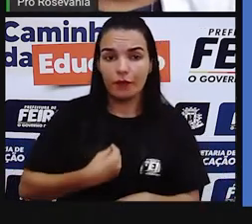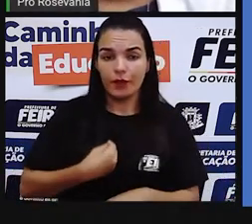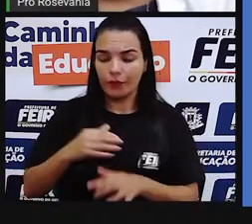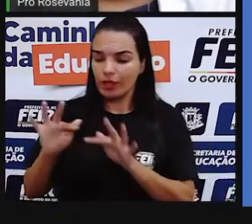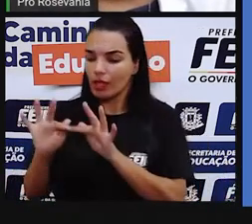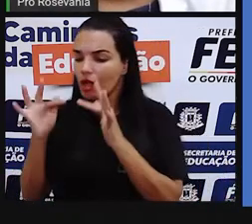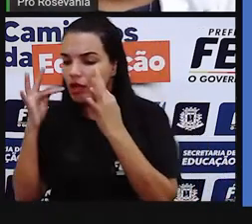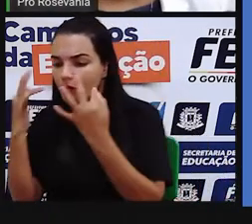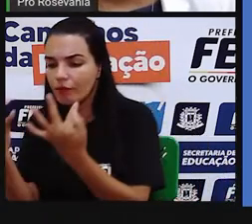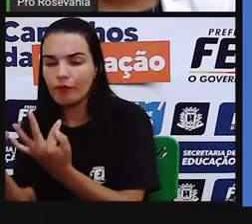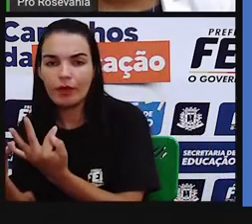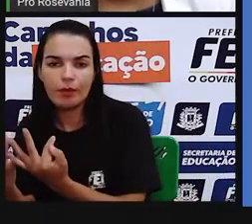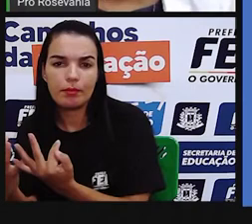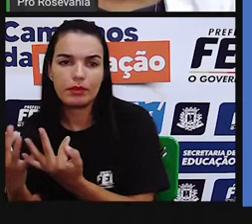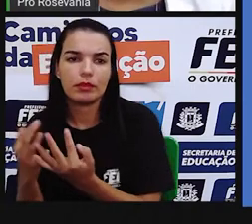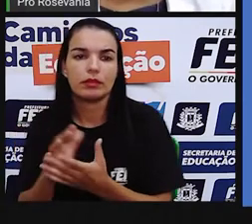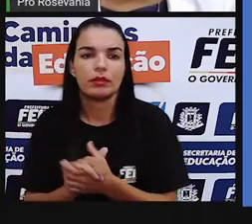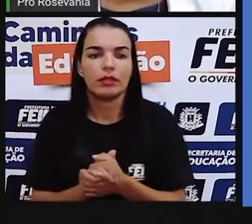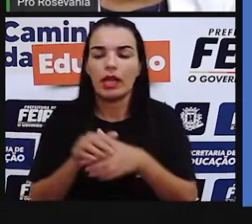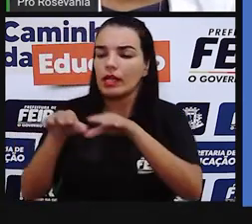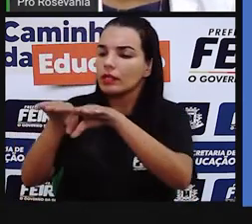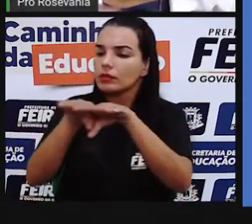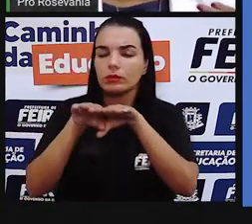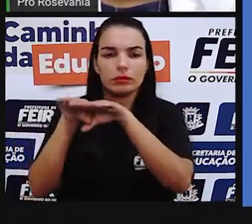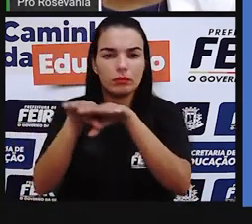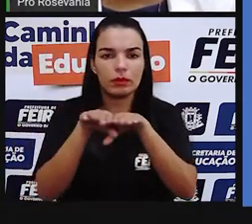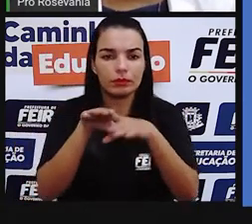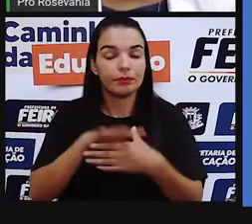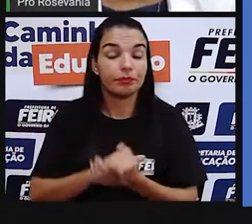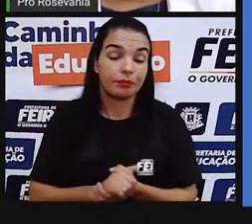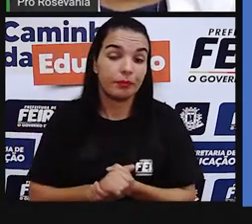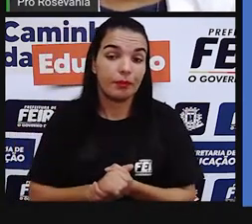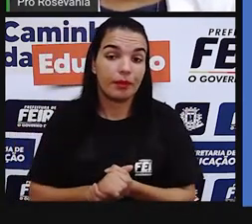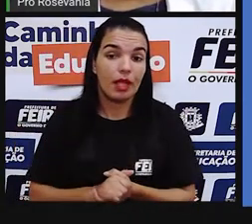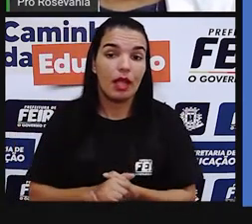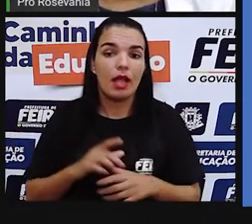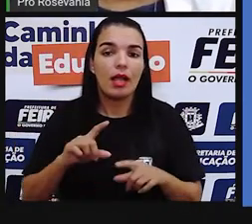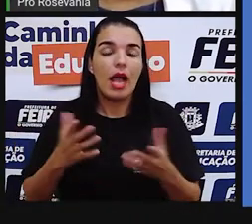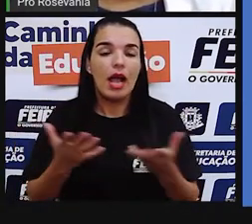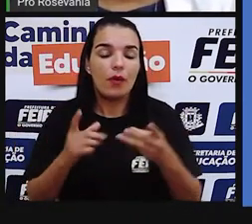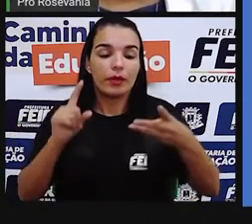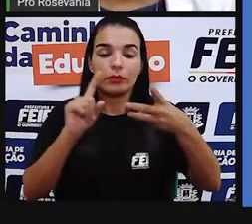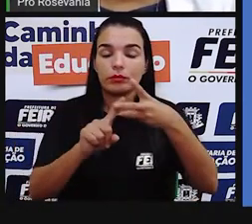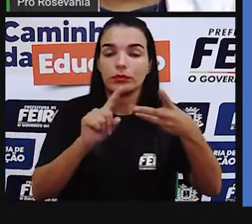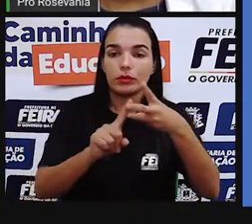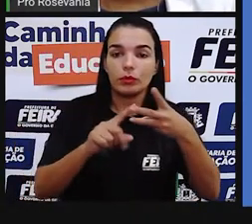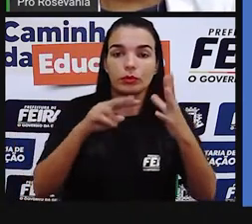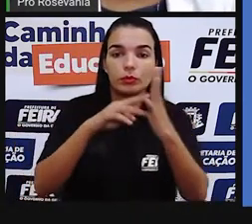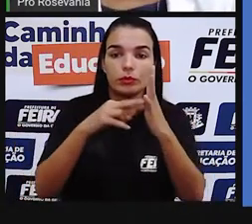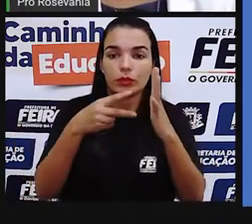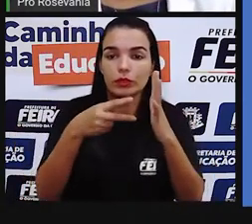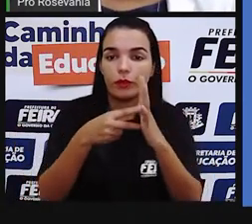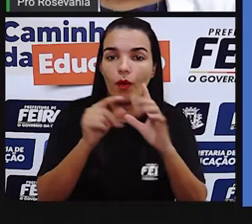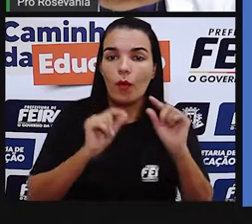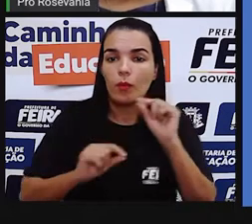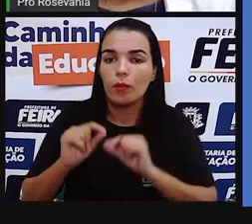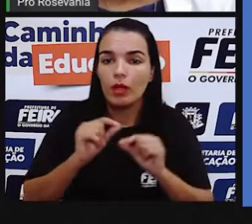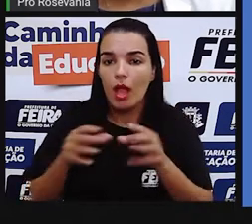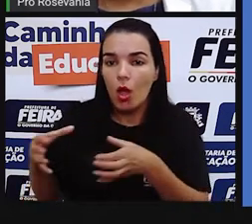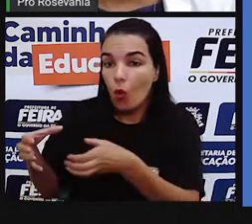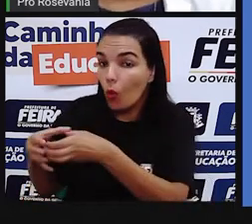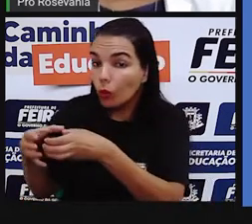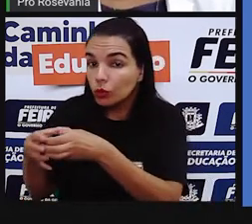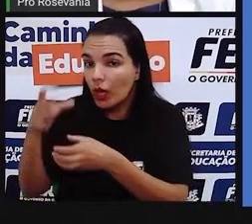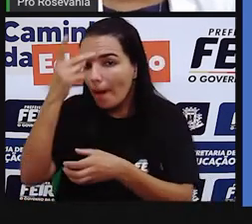conjunto de indivíduos da mesma espécie. A sociologia define como um conjunto de pessoas juntas em um